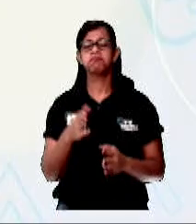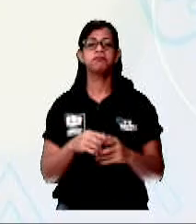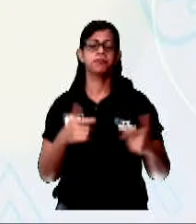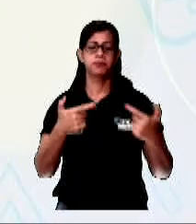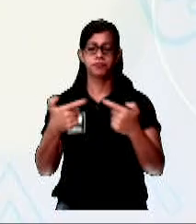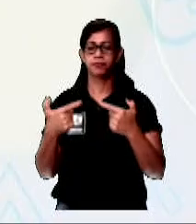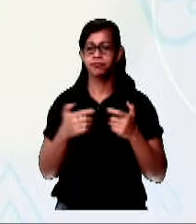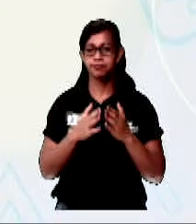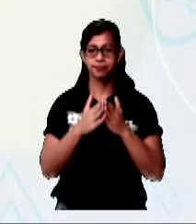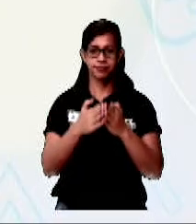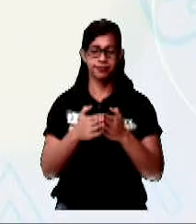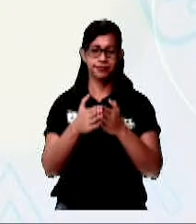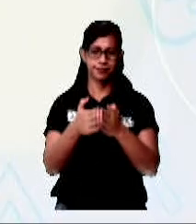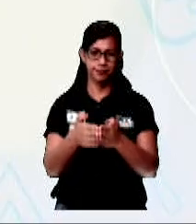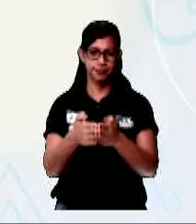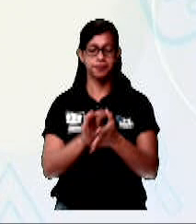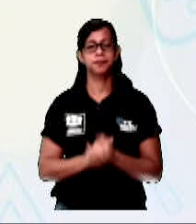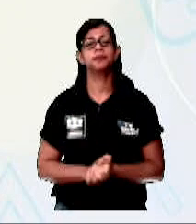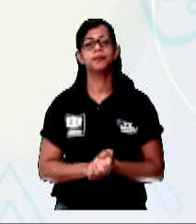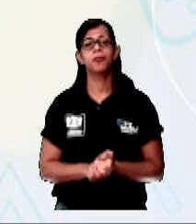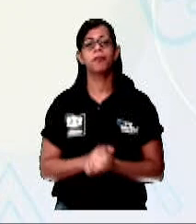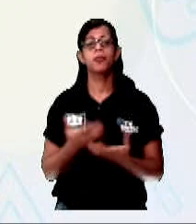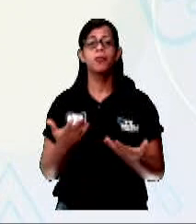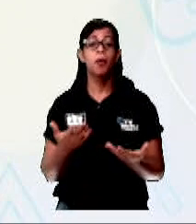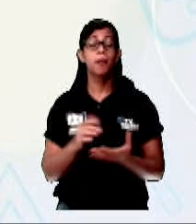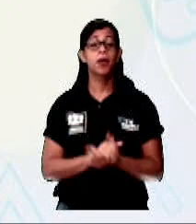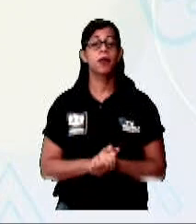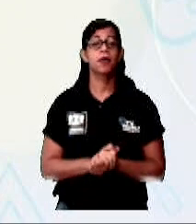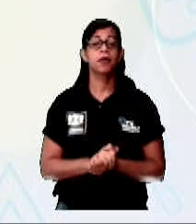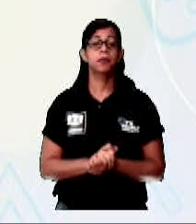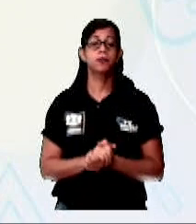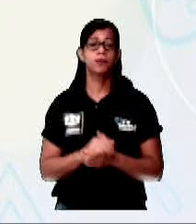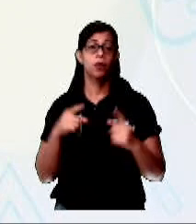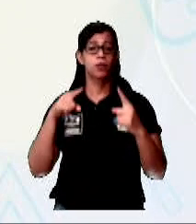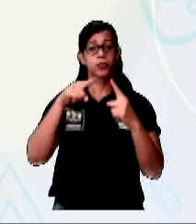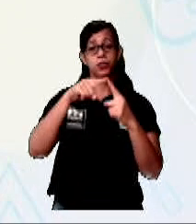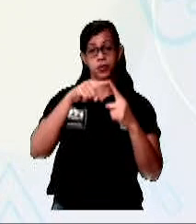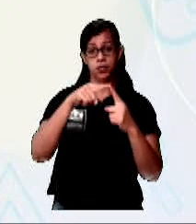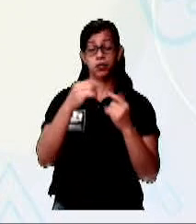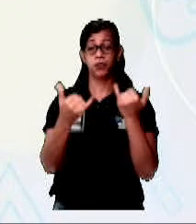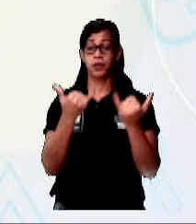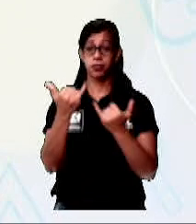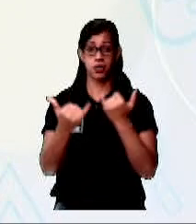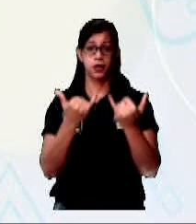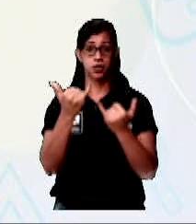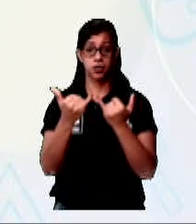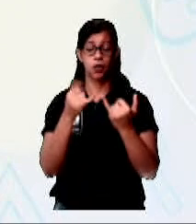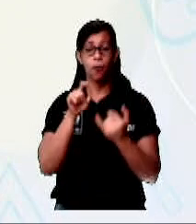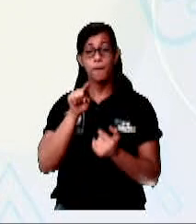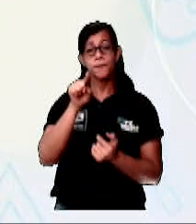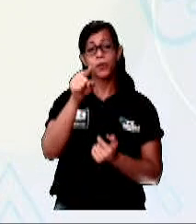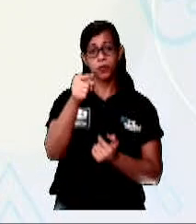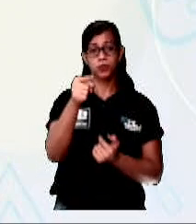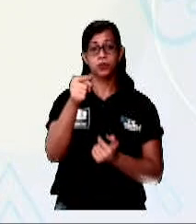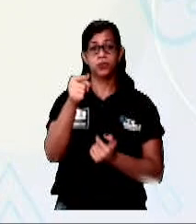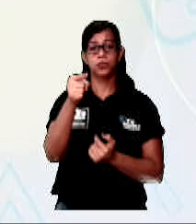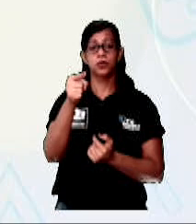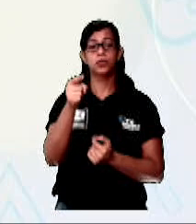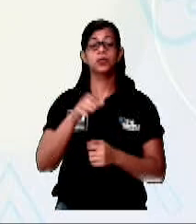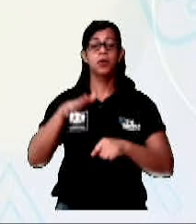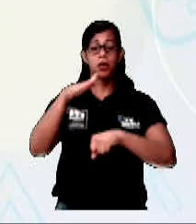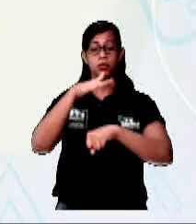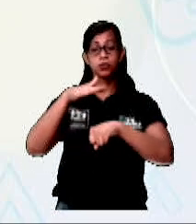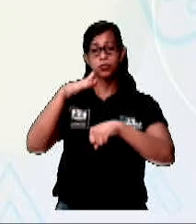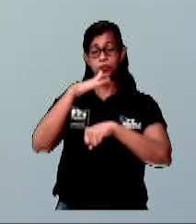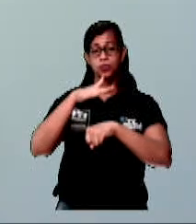tá? A ideia do jogo é que a gente consiga dizer um ponto onde ele esteja em cima do navio.